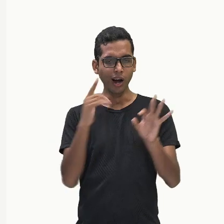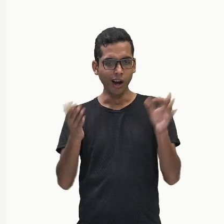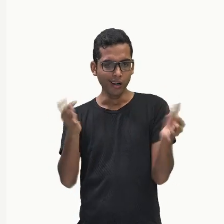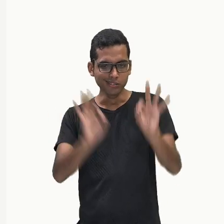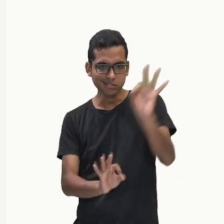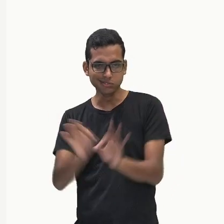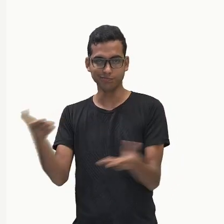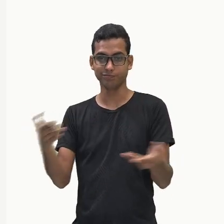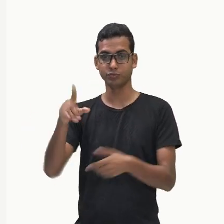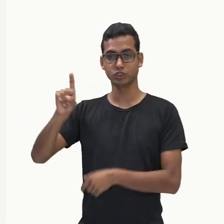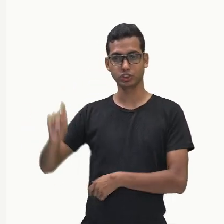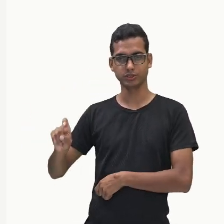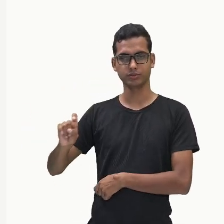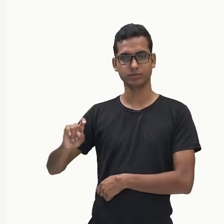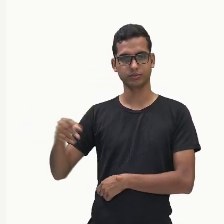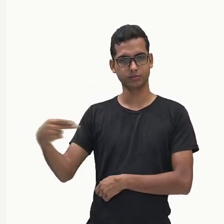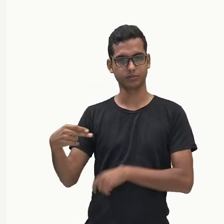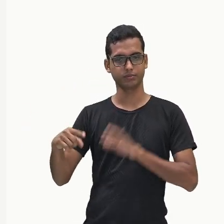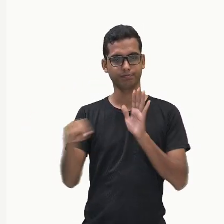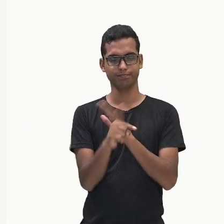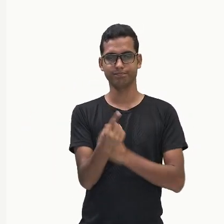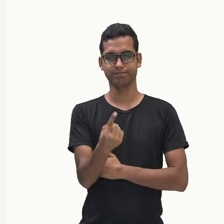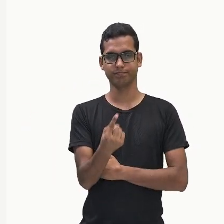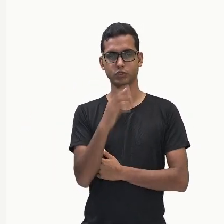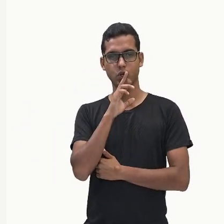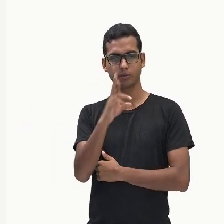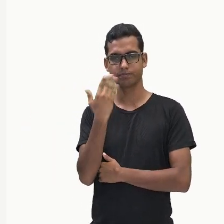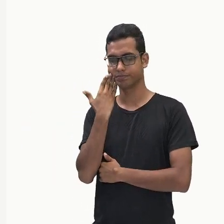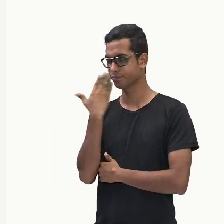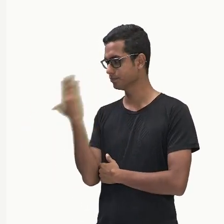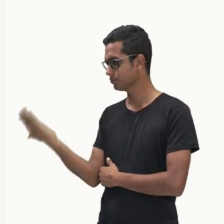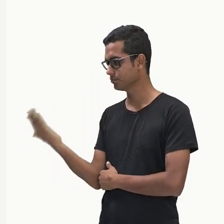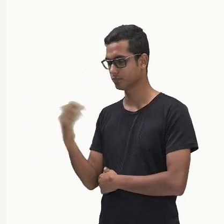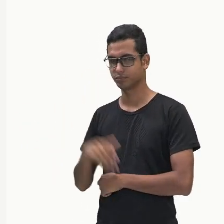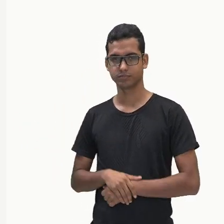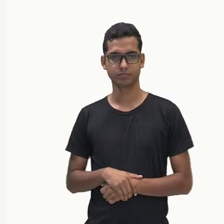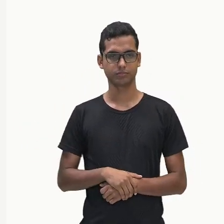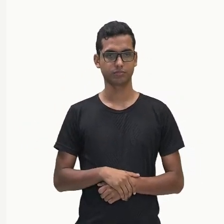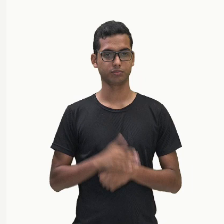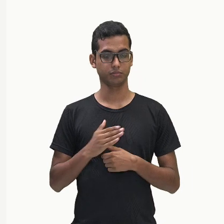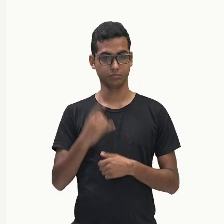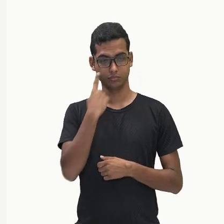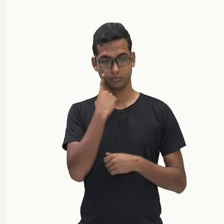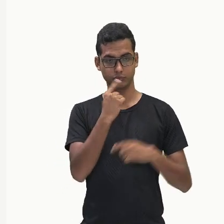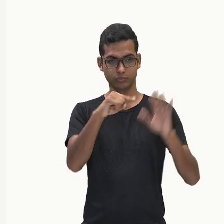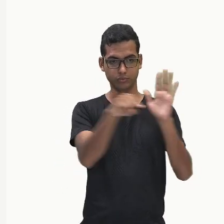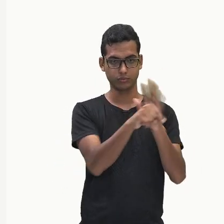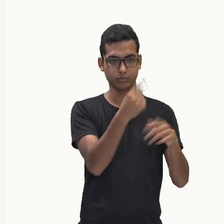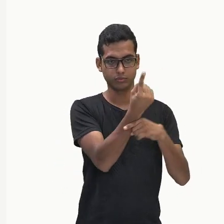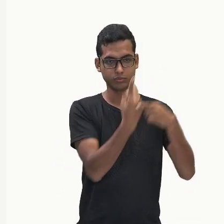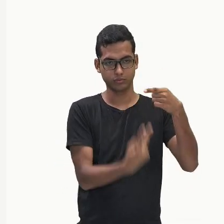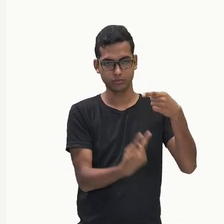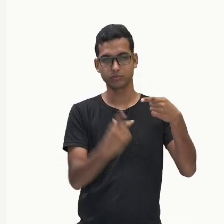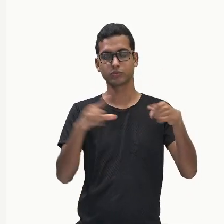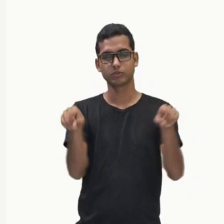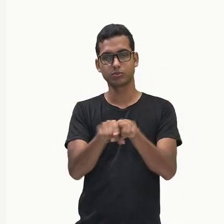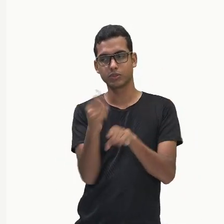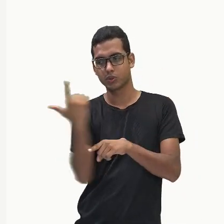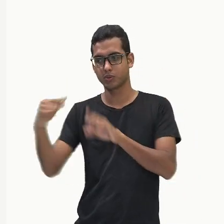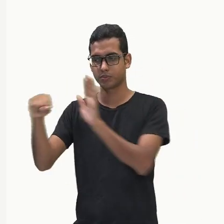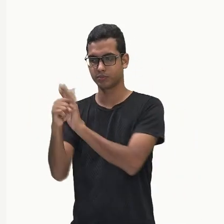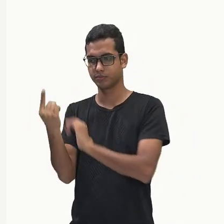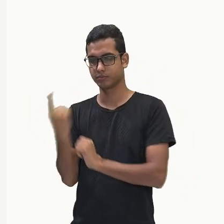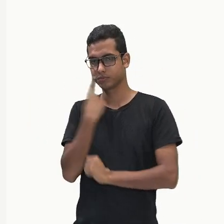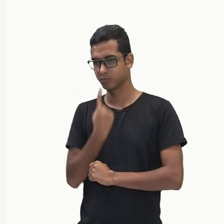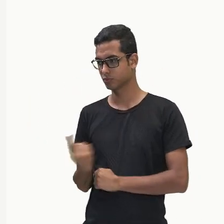a menos 1. Então, essa aqui é uma solução, essa aqui é outra solução, não custa lembrar que